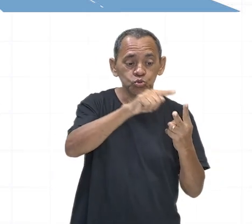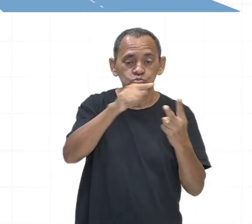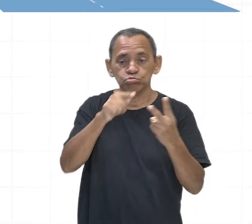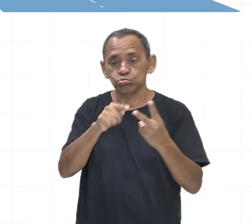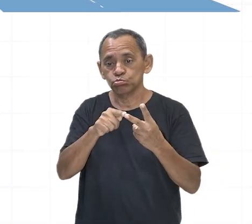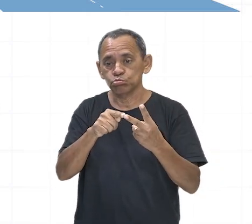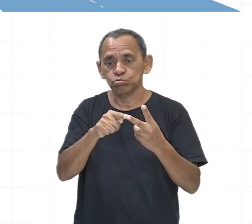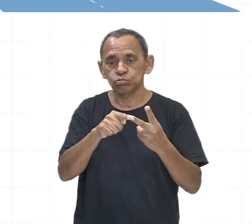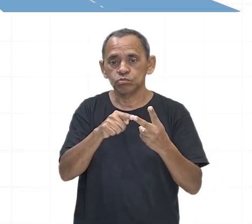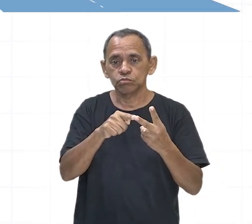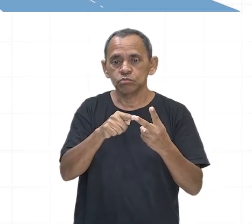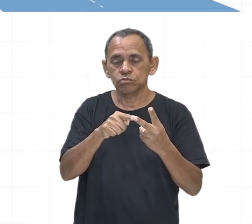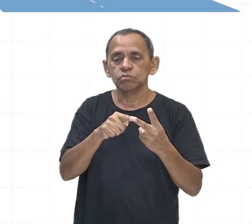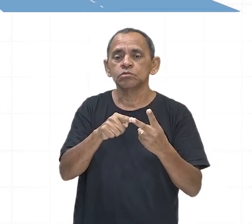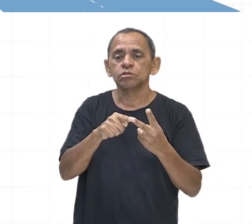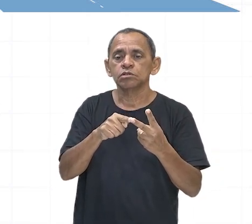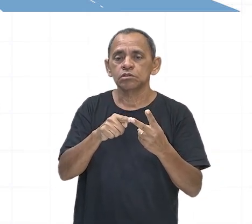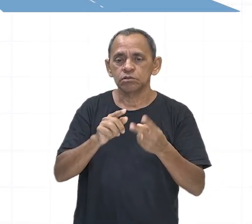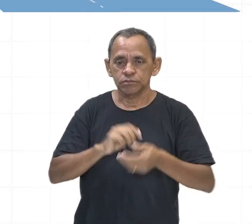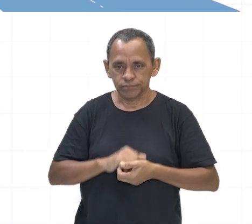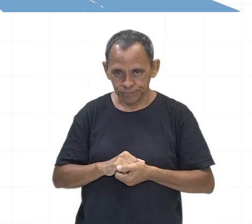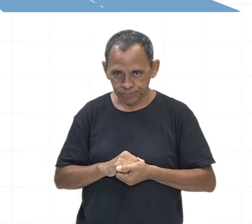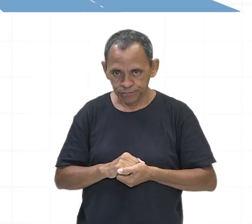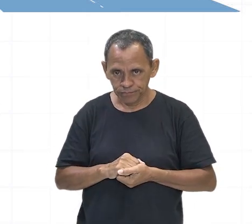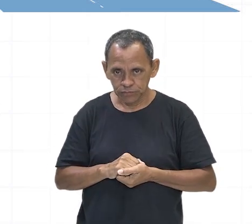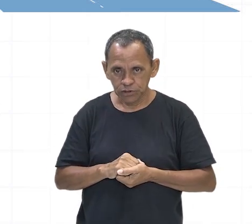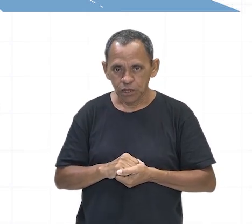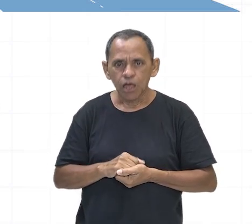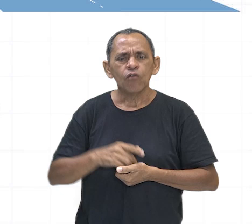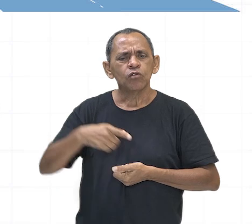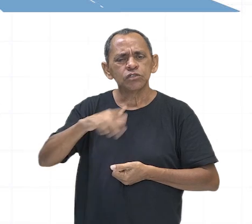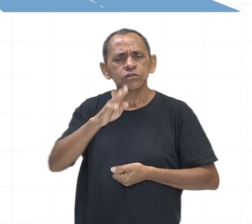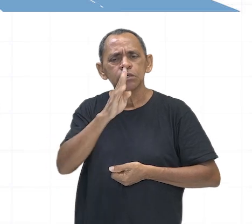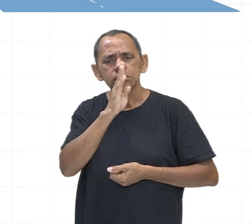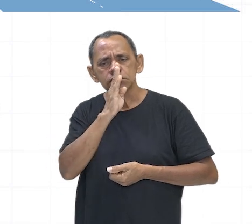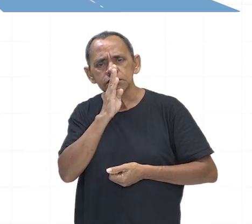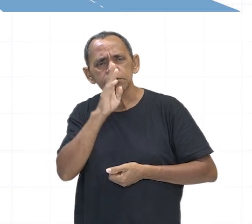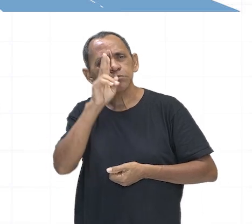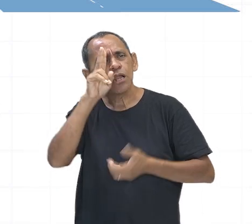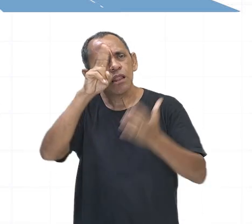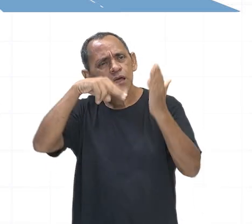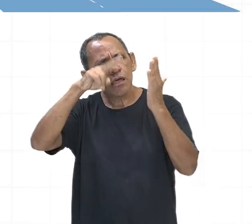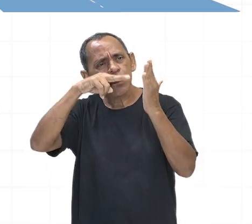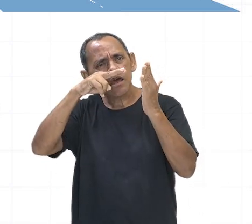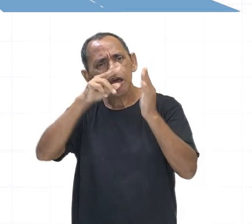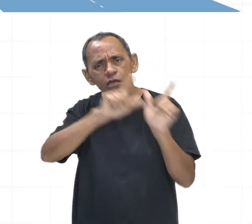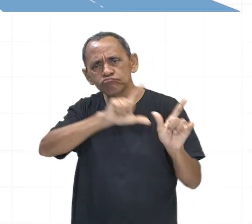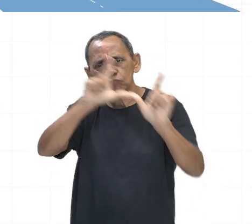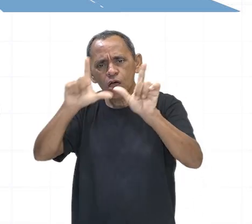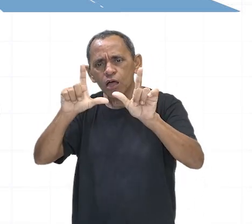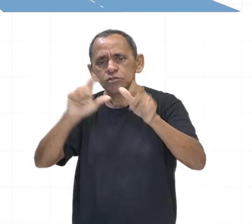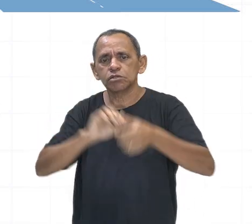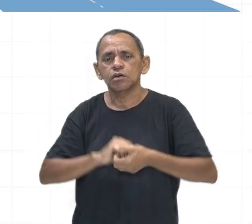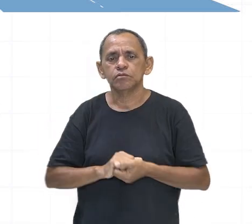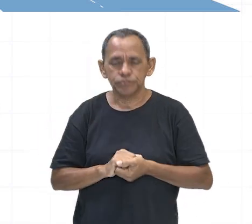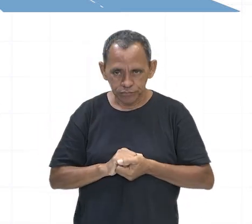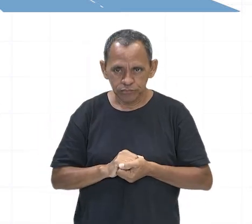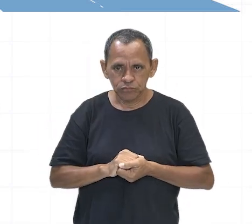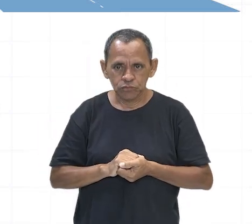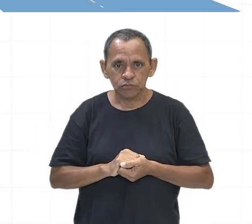em silêncio para ler em silêncio essa cartela. Moral é prática e ética é